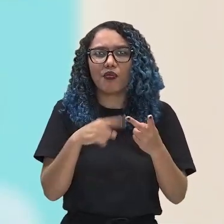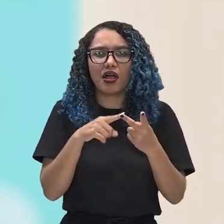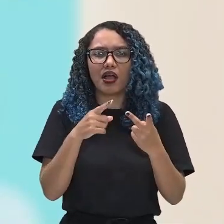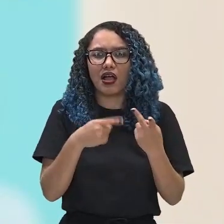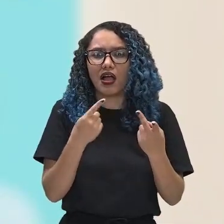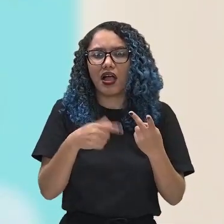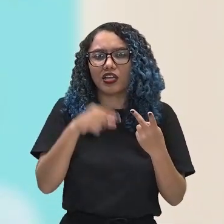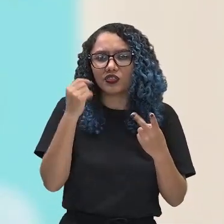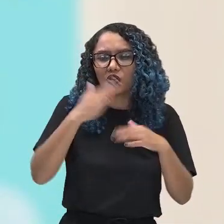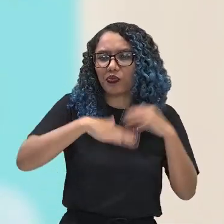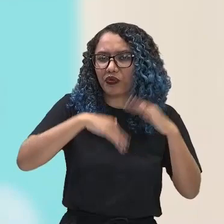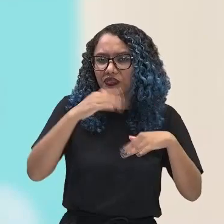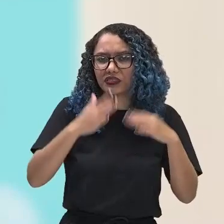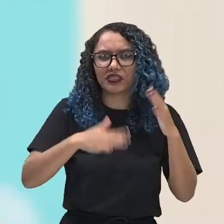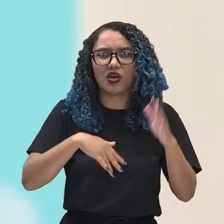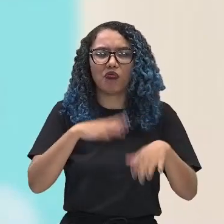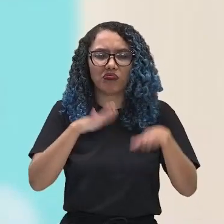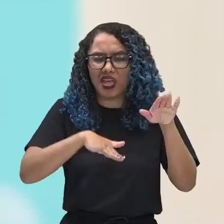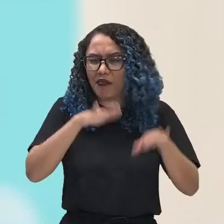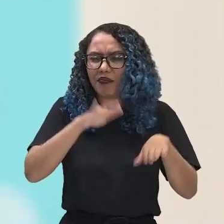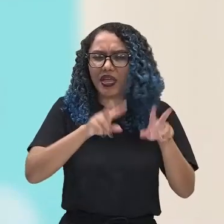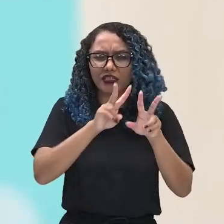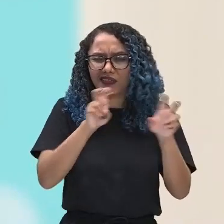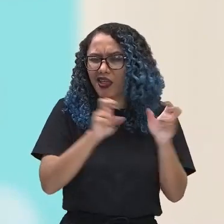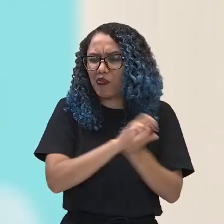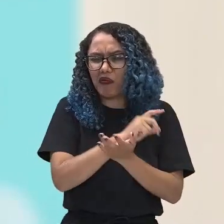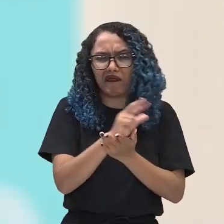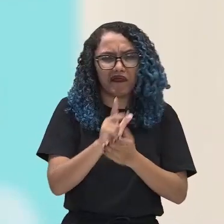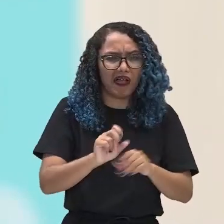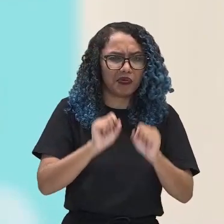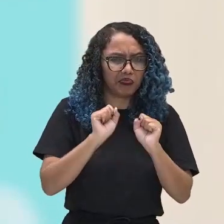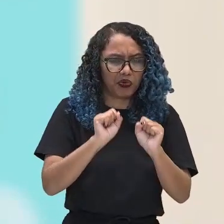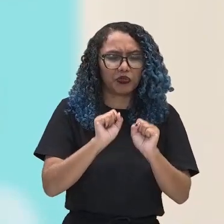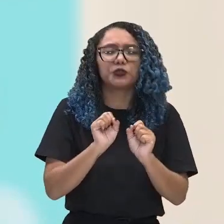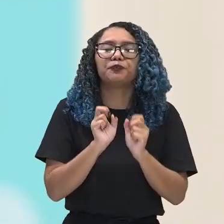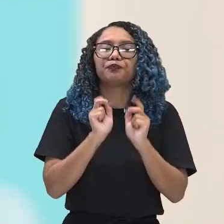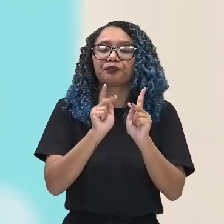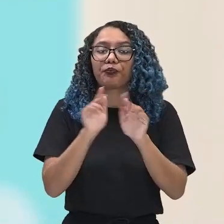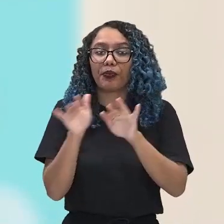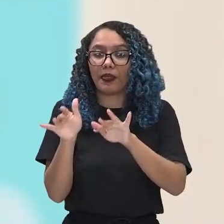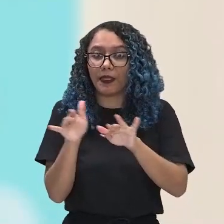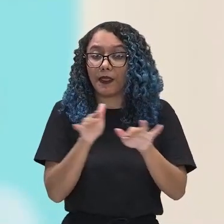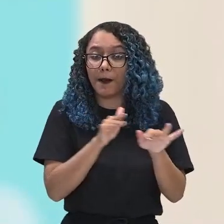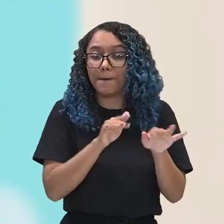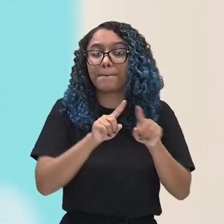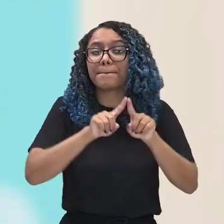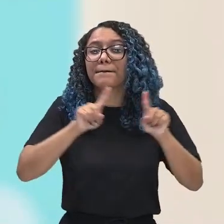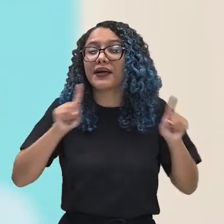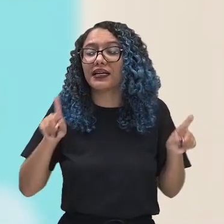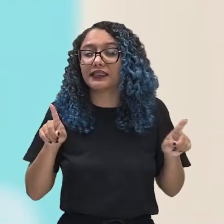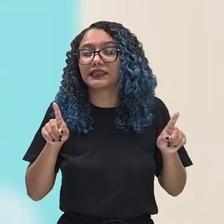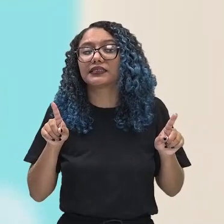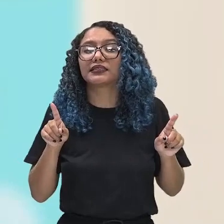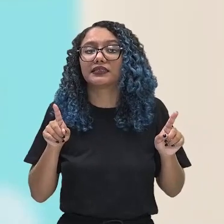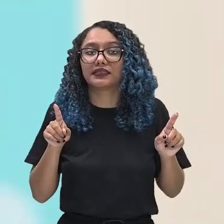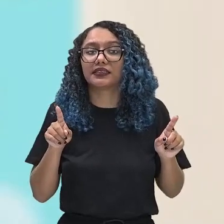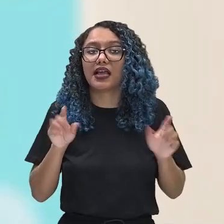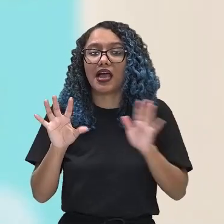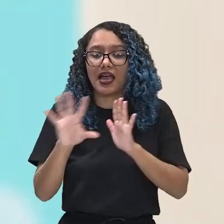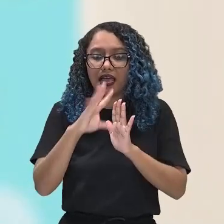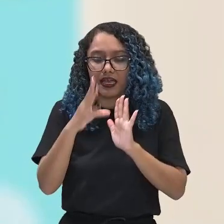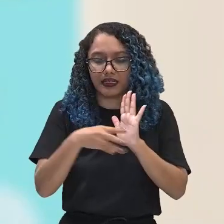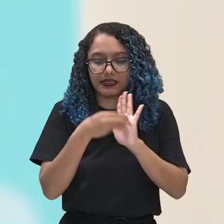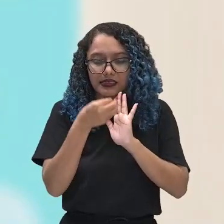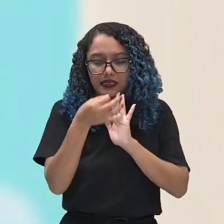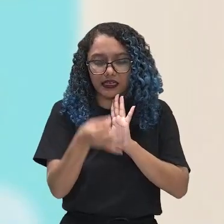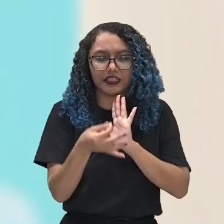então depende, ó, tema. Posso escolher vários, ok? Diferente acontece na resenha crítica, porque na